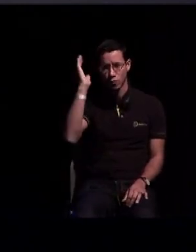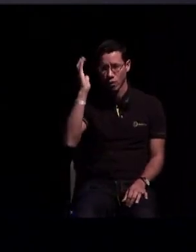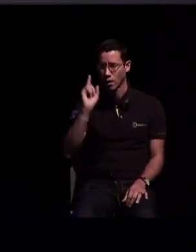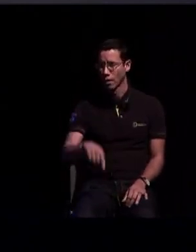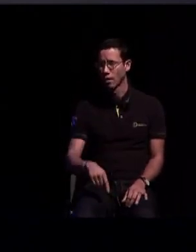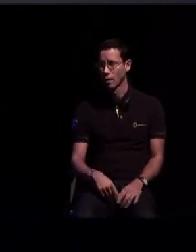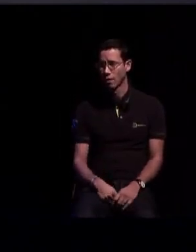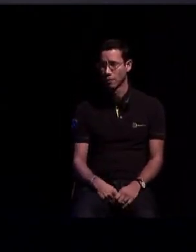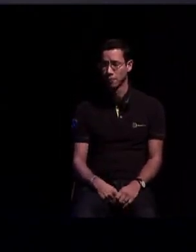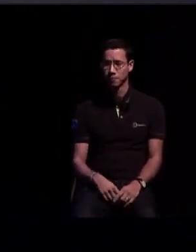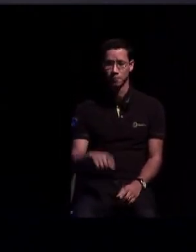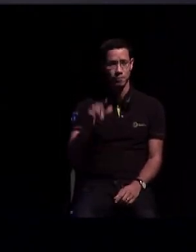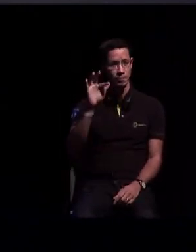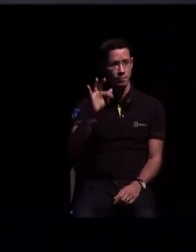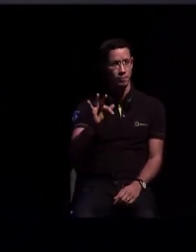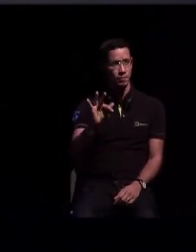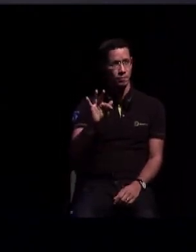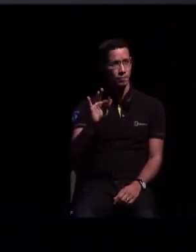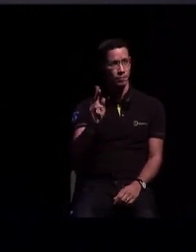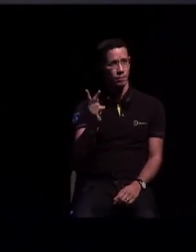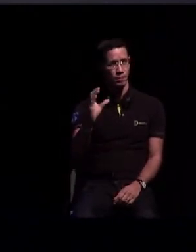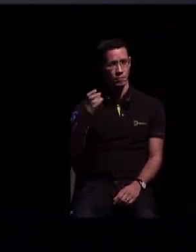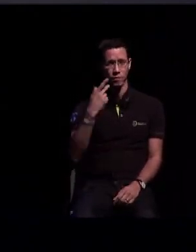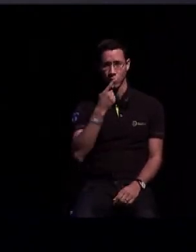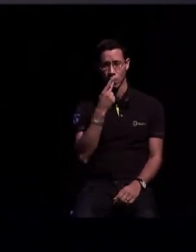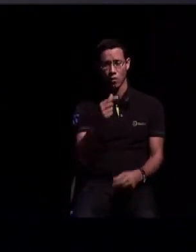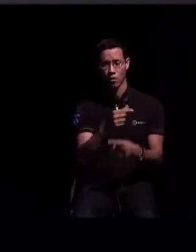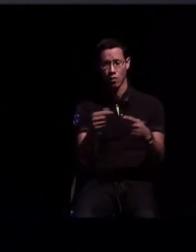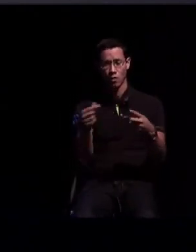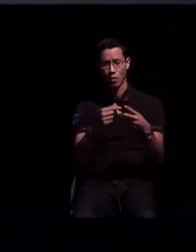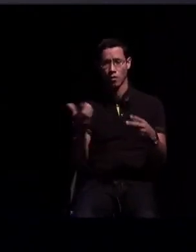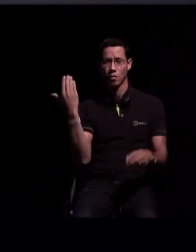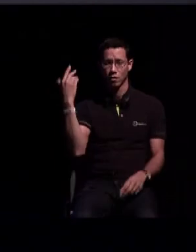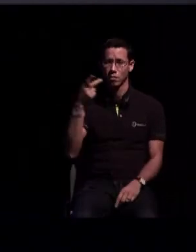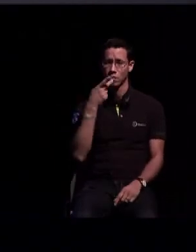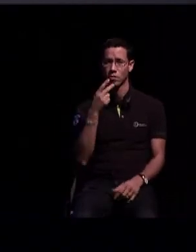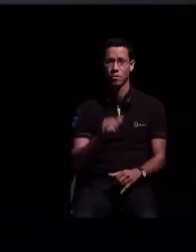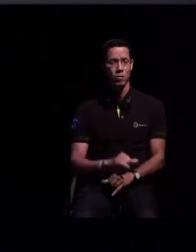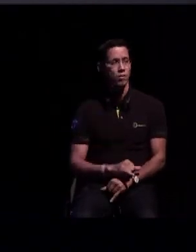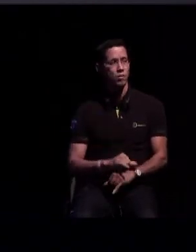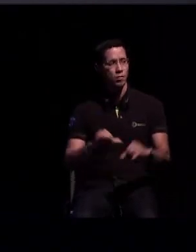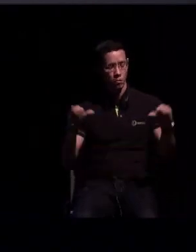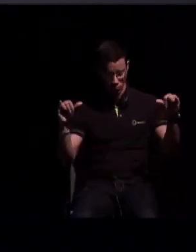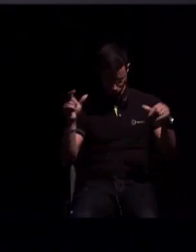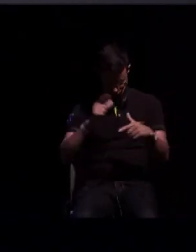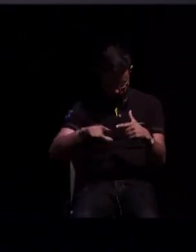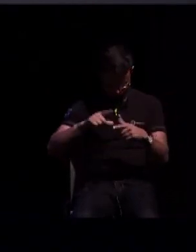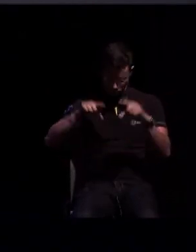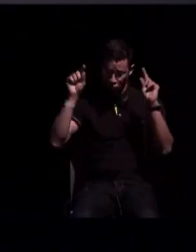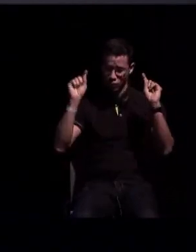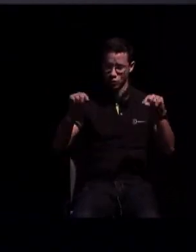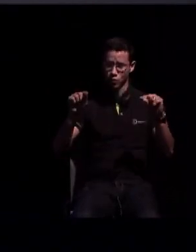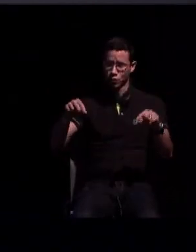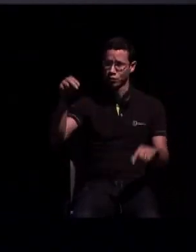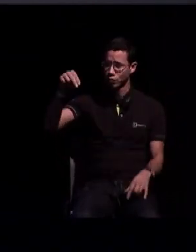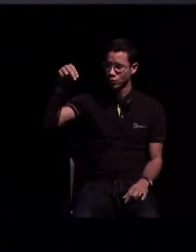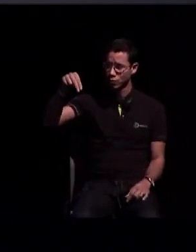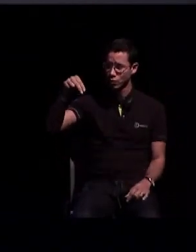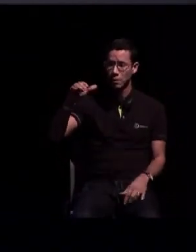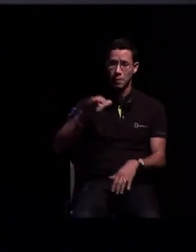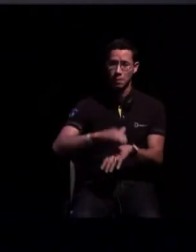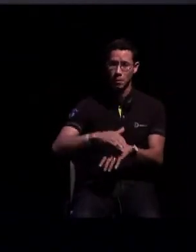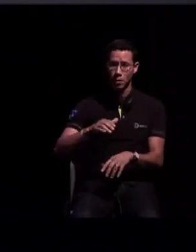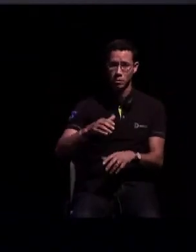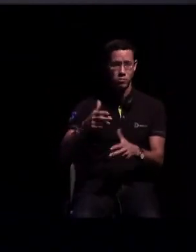Henrique Cardoso disse isso há 2 semanas atrás, né? O problema é que, né, o Nordeste, né, porque tem mais gente